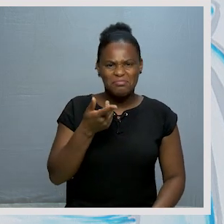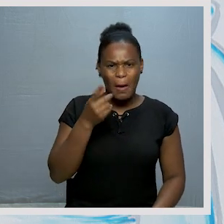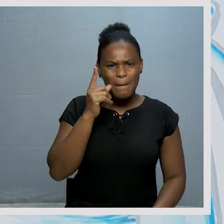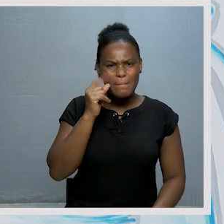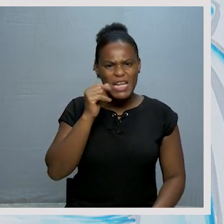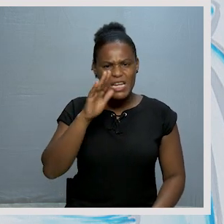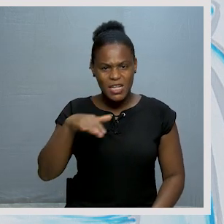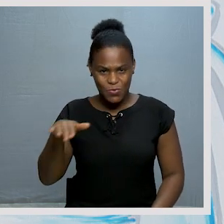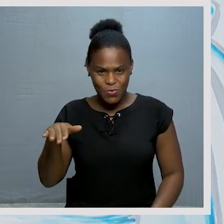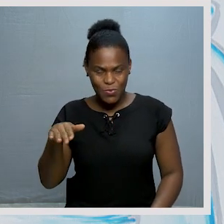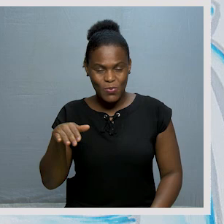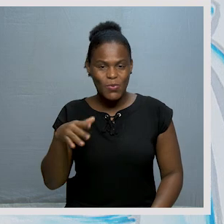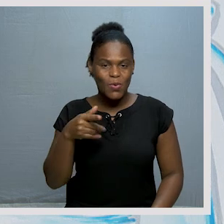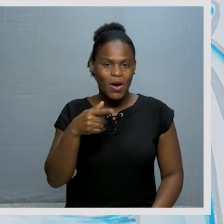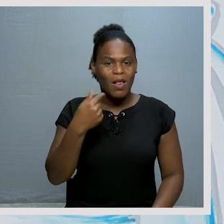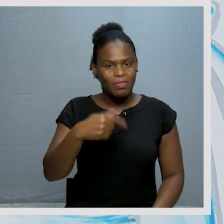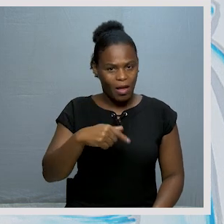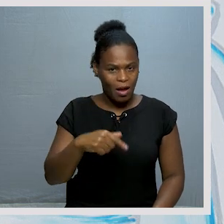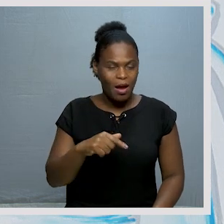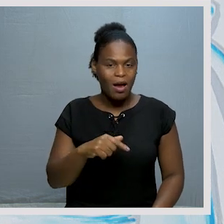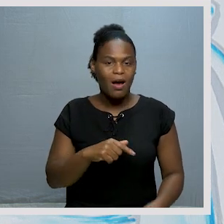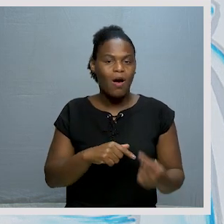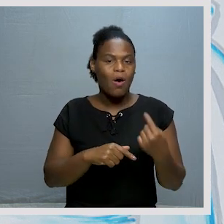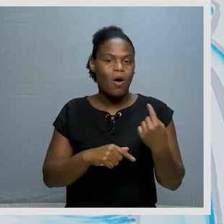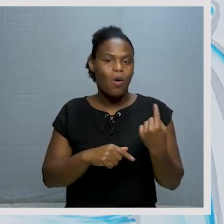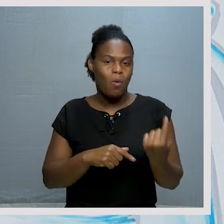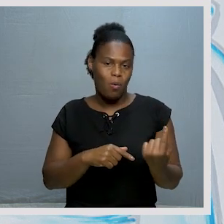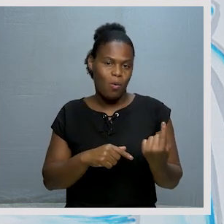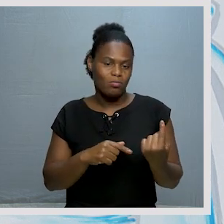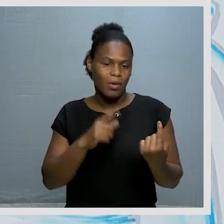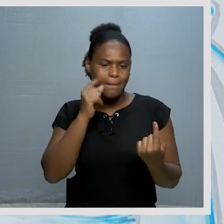esse menino tem um